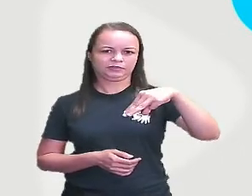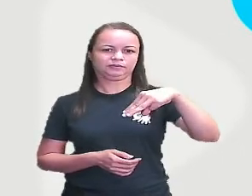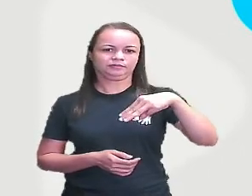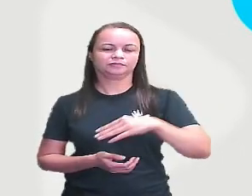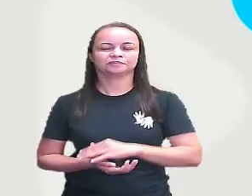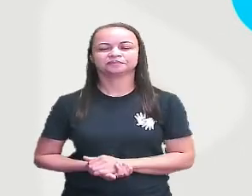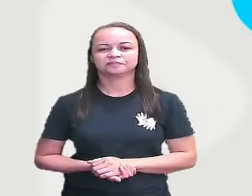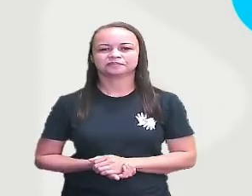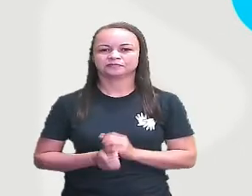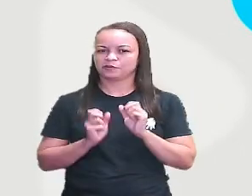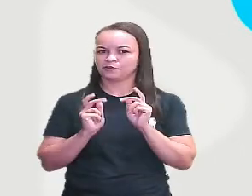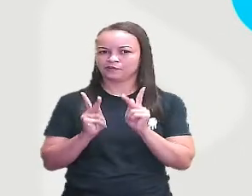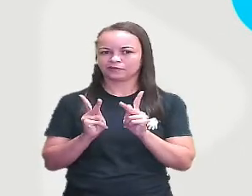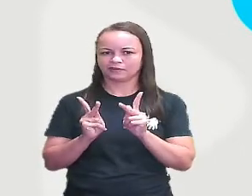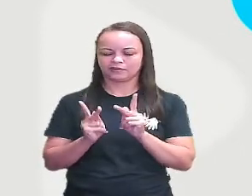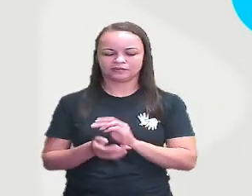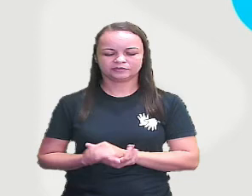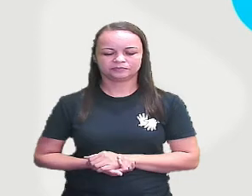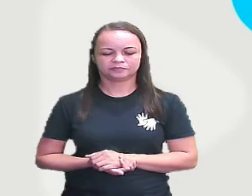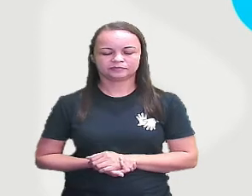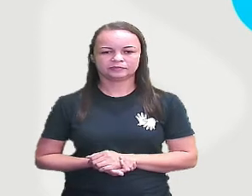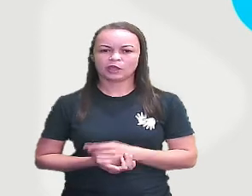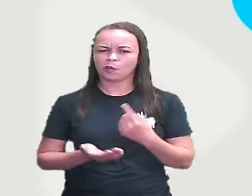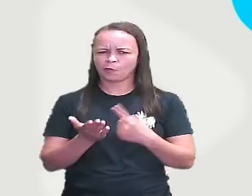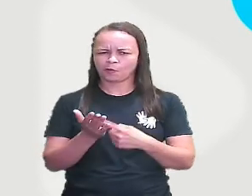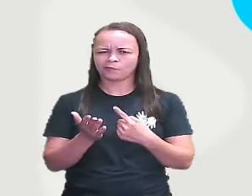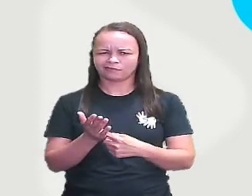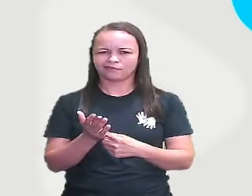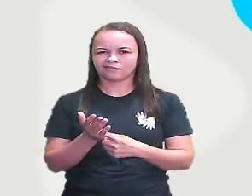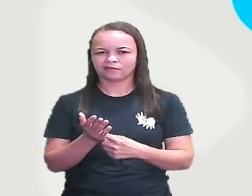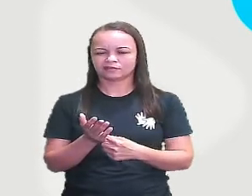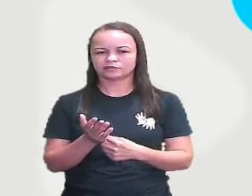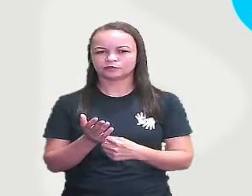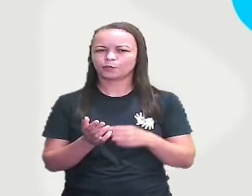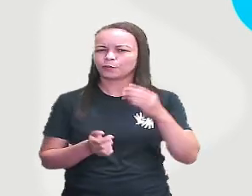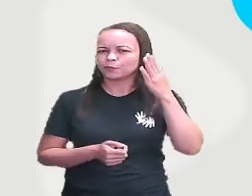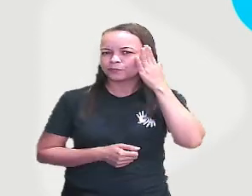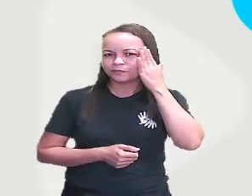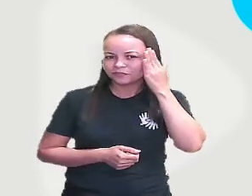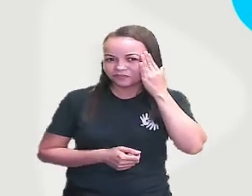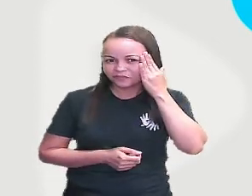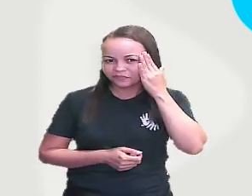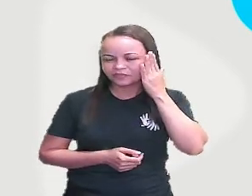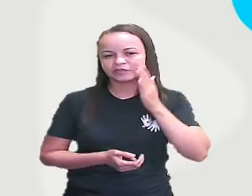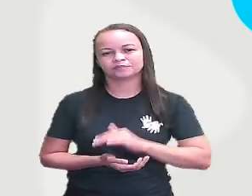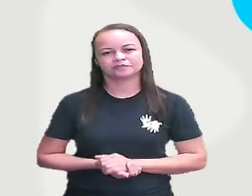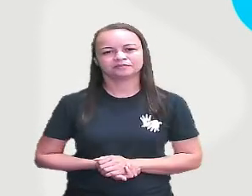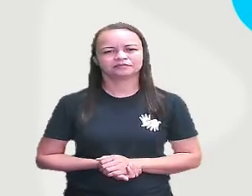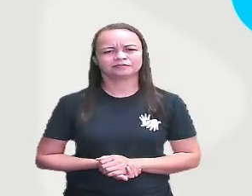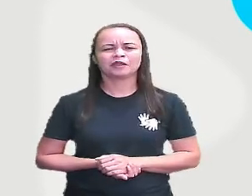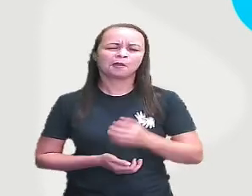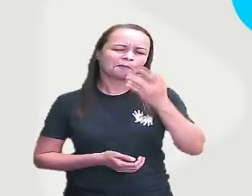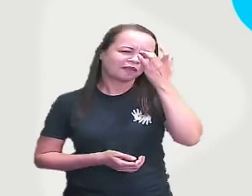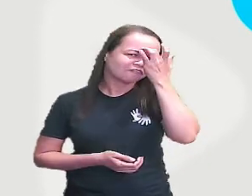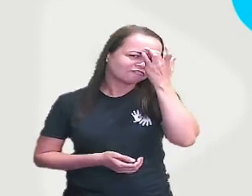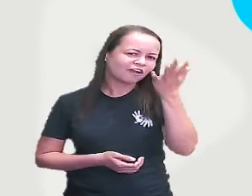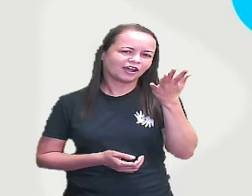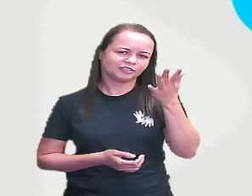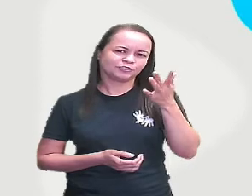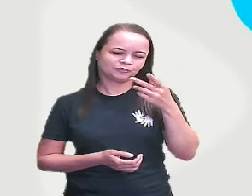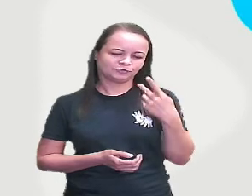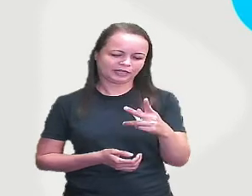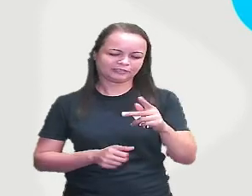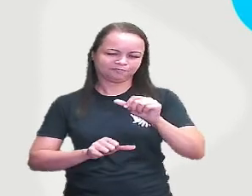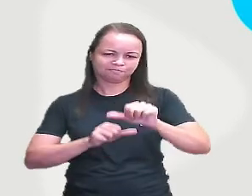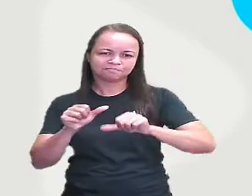centímetros. Ok, combinado, entendidos. Muito fácil fazer essas transformações,